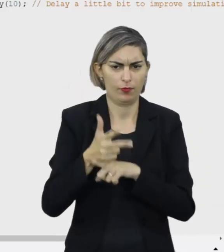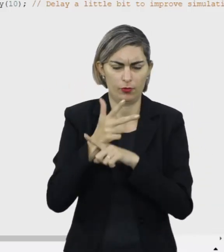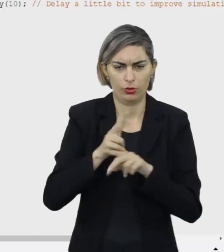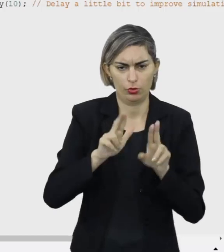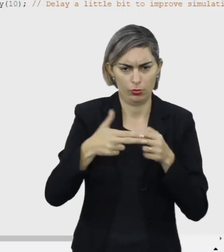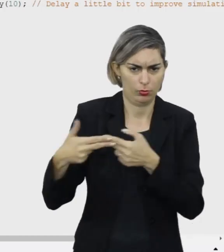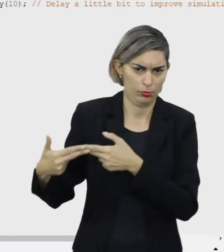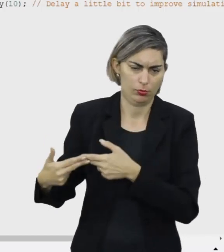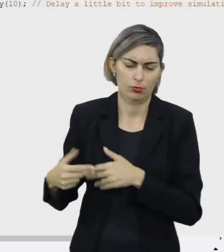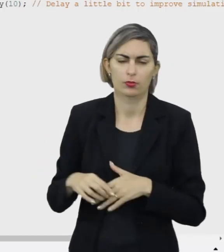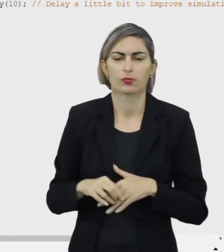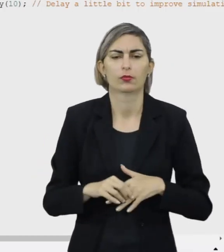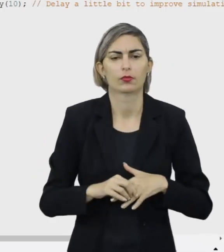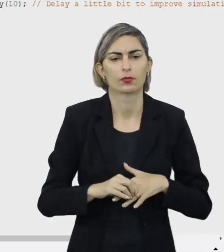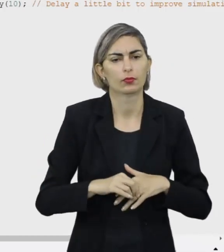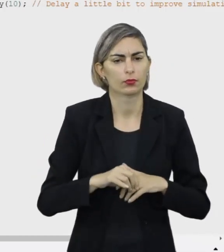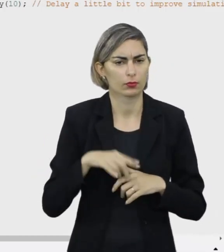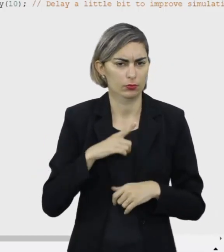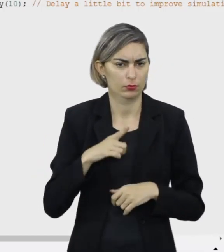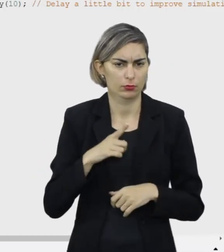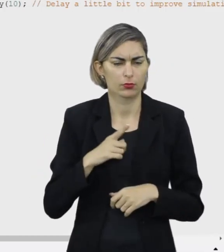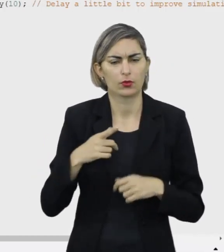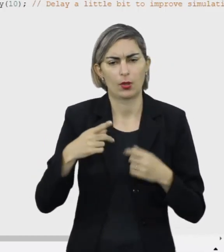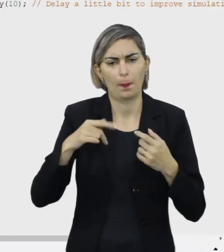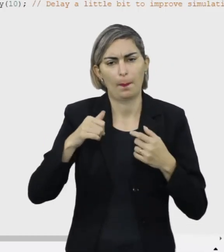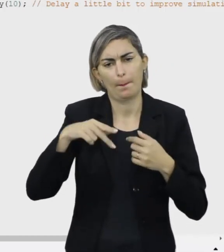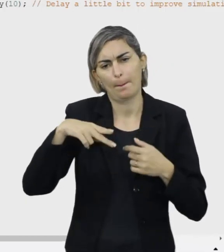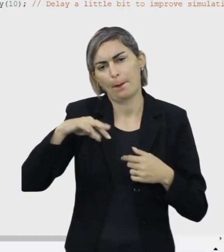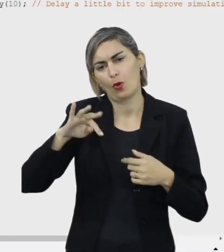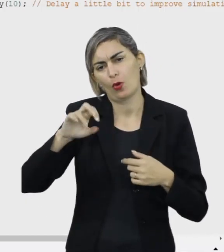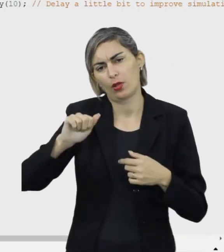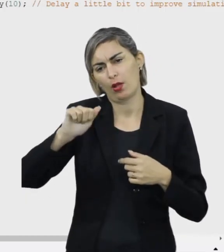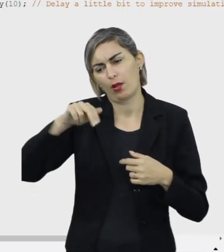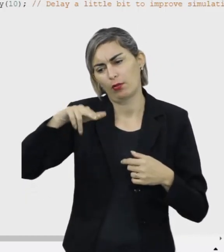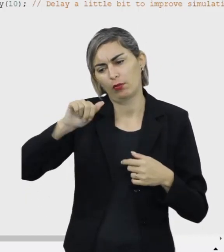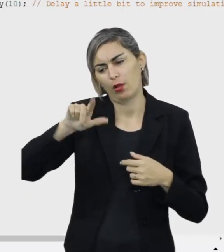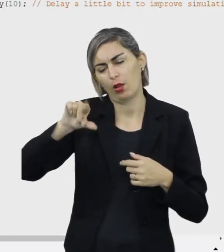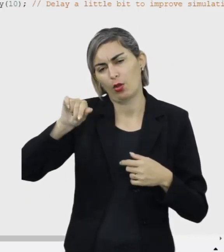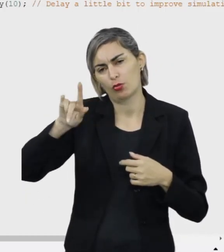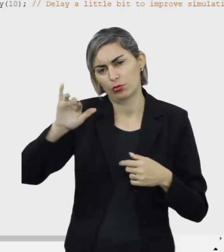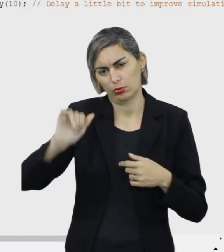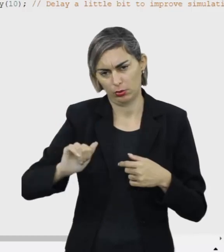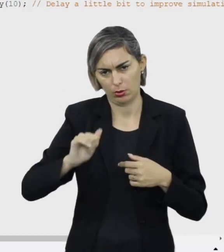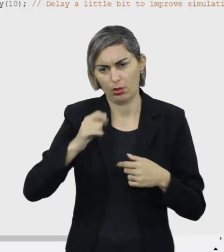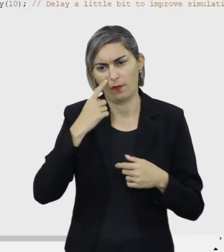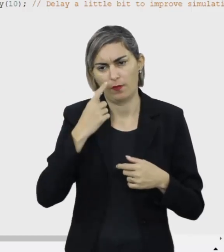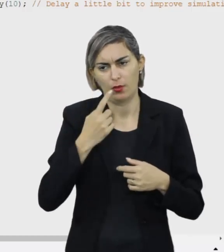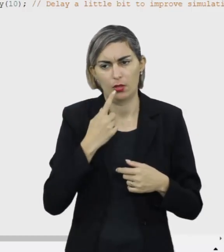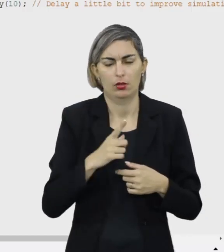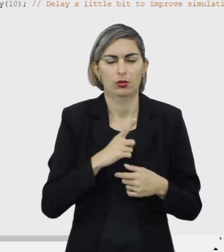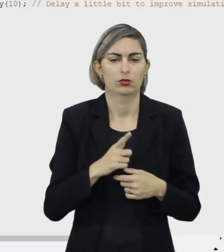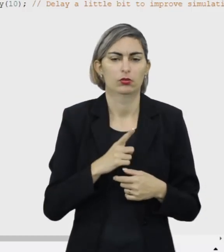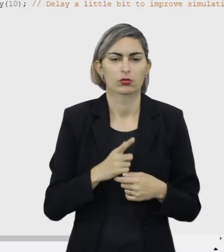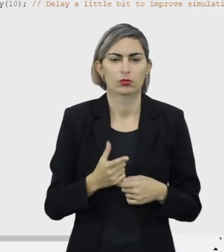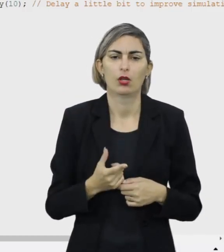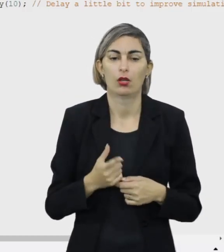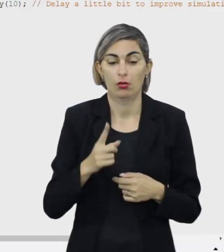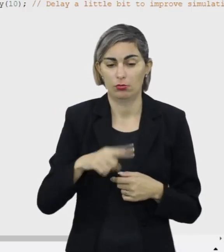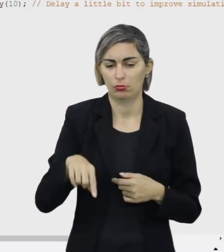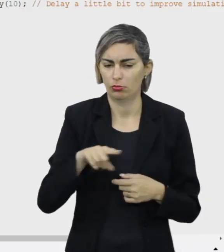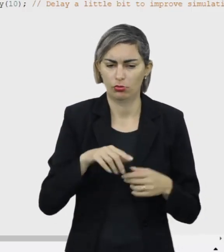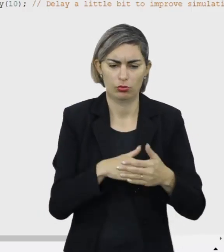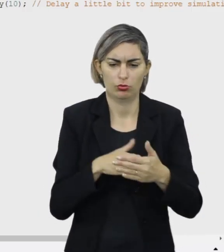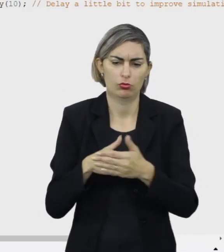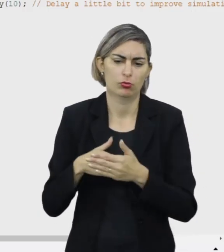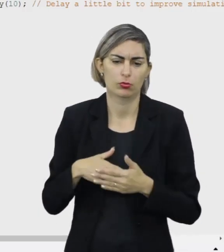série. Quando a gente tem portas analógicas, na verdade no segundo vídeo, né, sobre Arduino. Quando a gente tem portas analógicas, elas não se